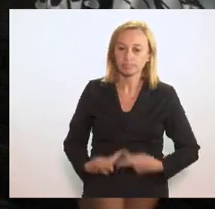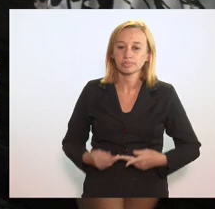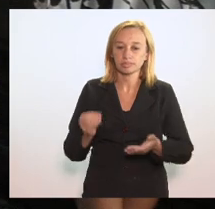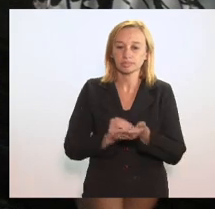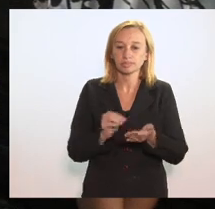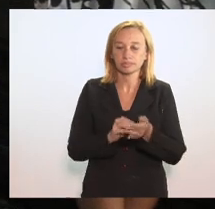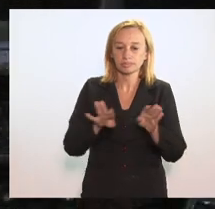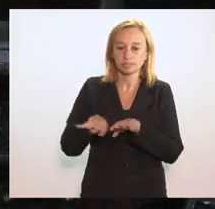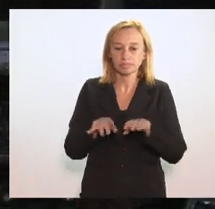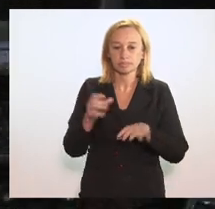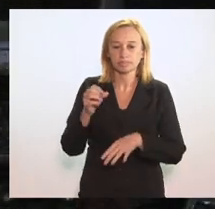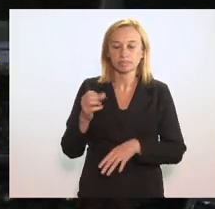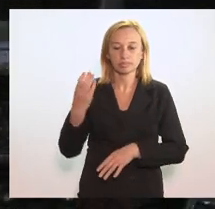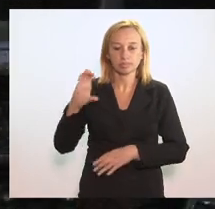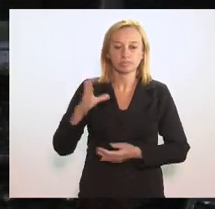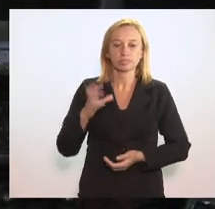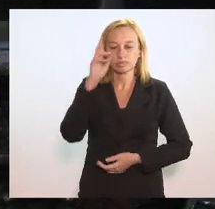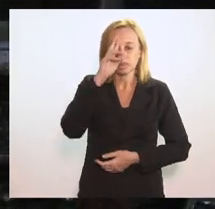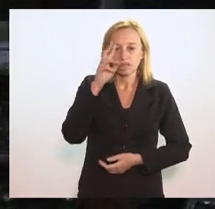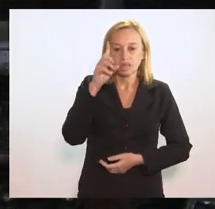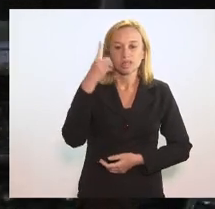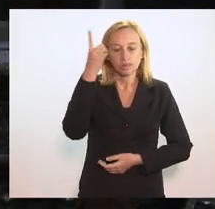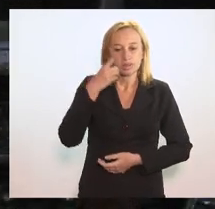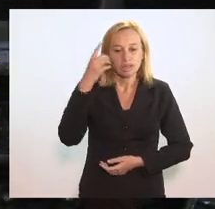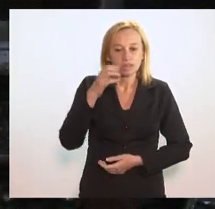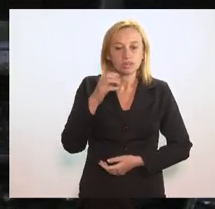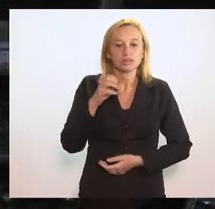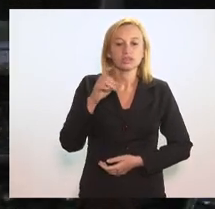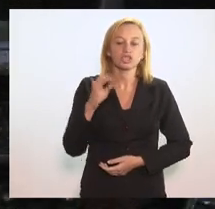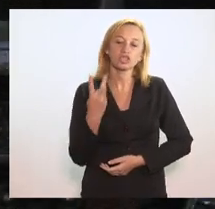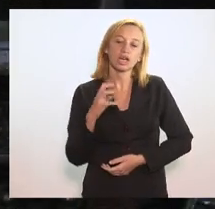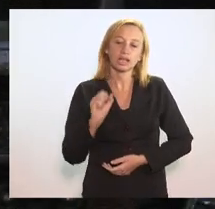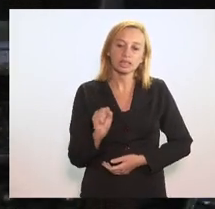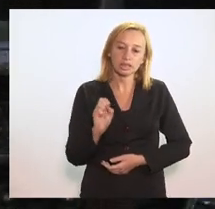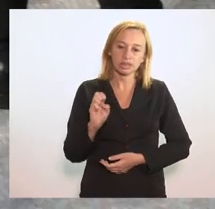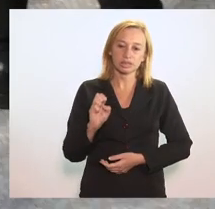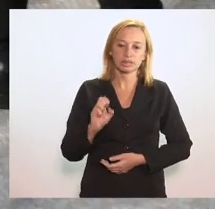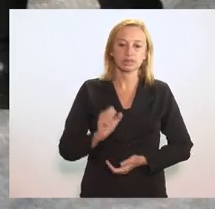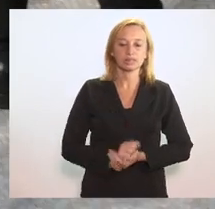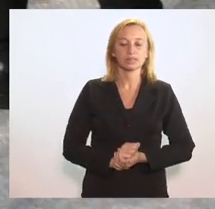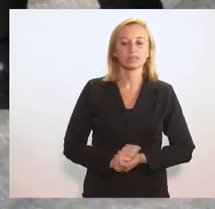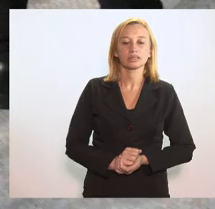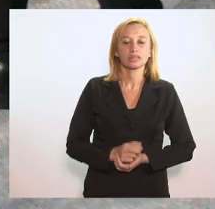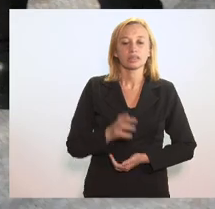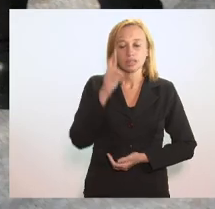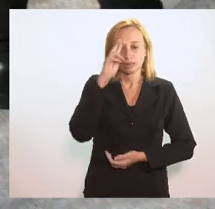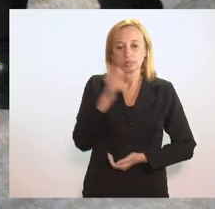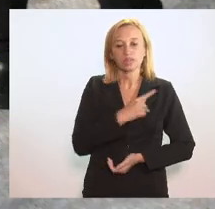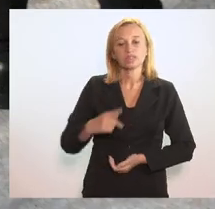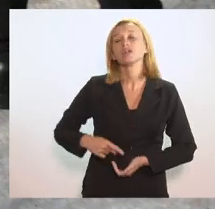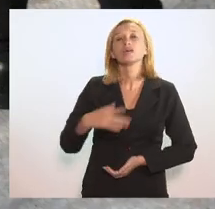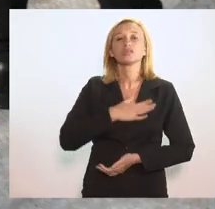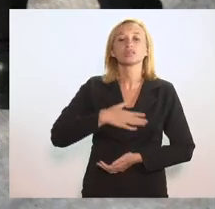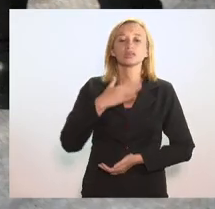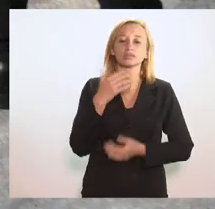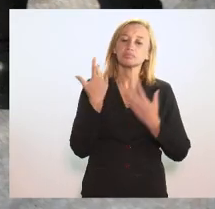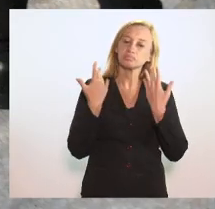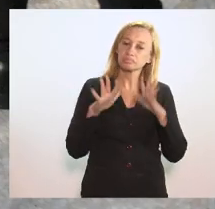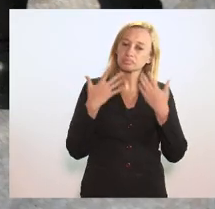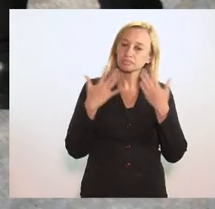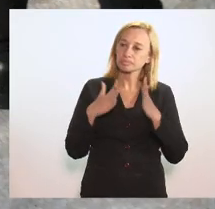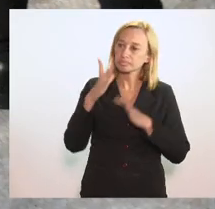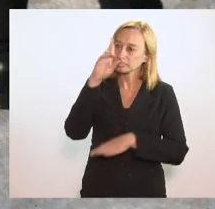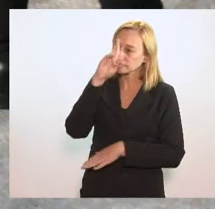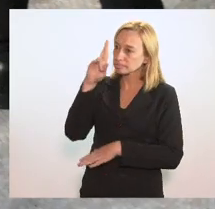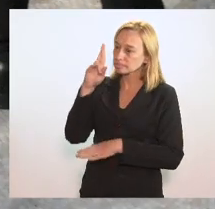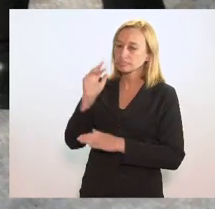em Niterói. Deputado Charles, seguido Alexandre, Leomar e Mink. Presidente, gostaria primeiramente de parabenizar